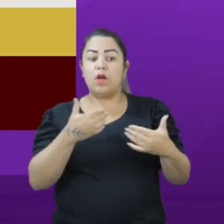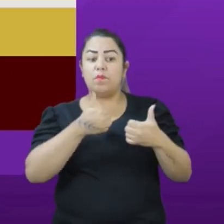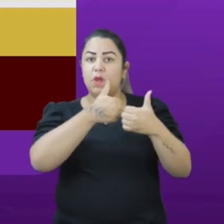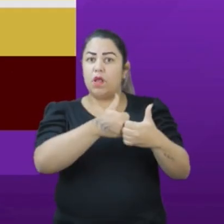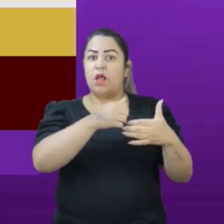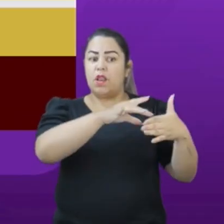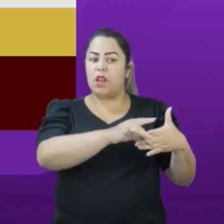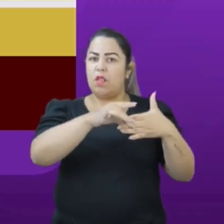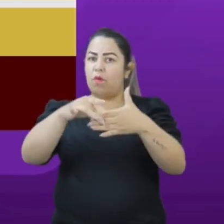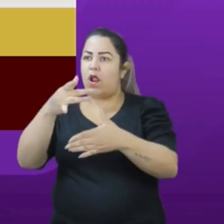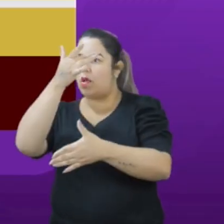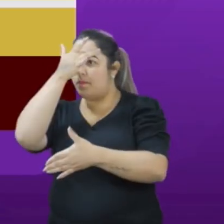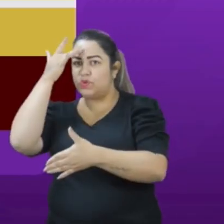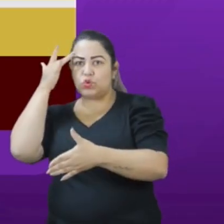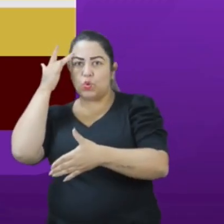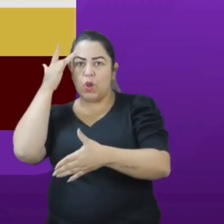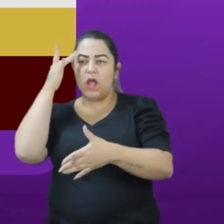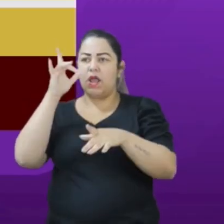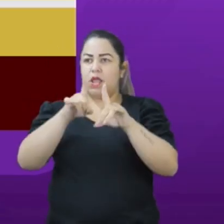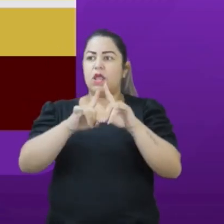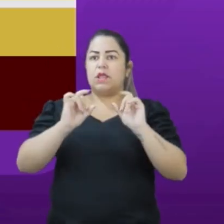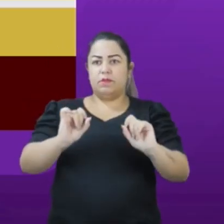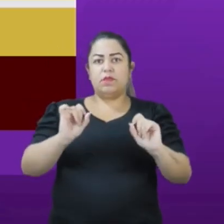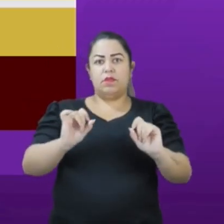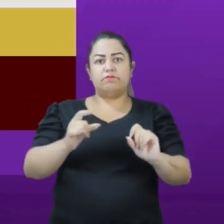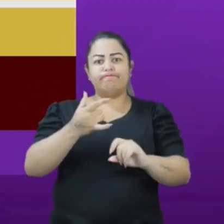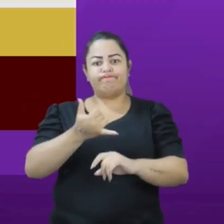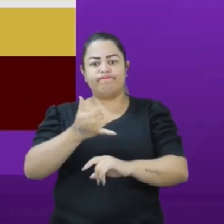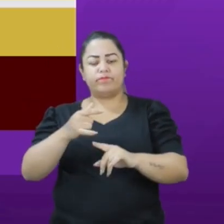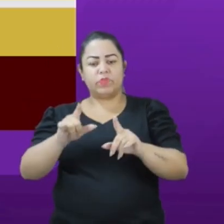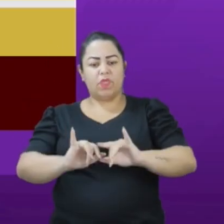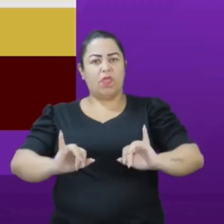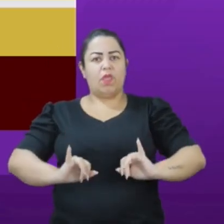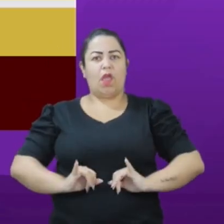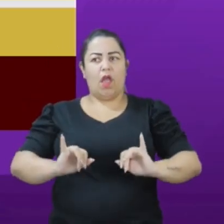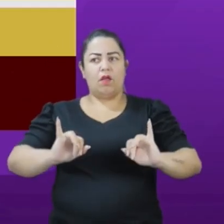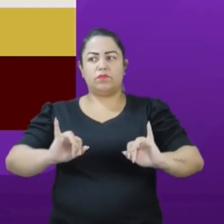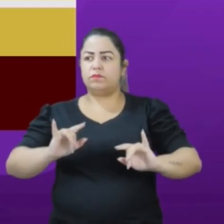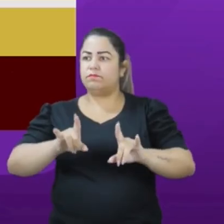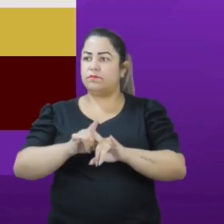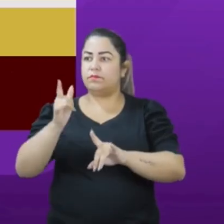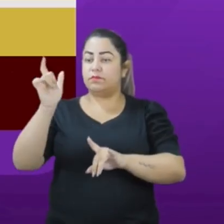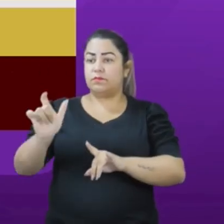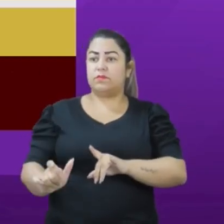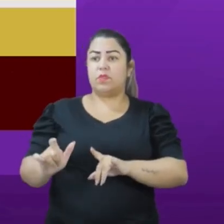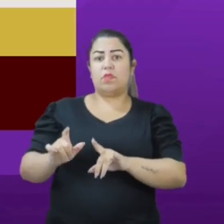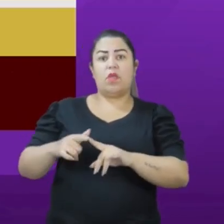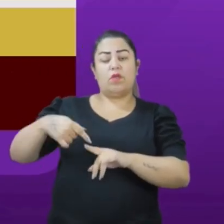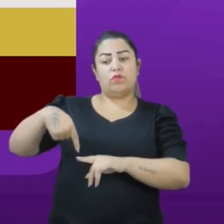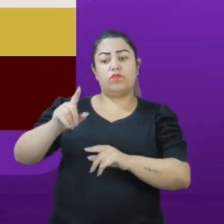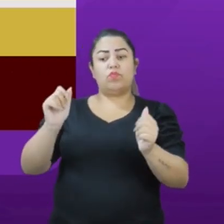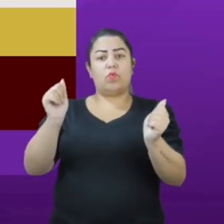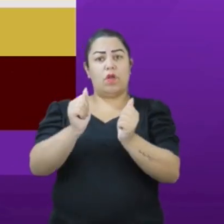levaram o agressor, me levaram para a central de flagrantes. Eu estava muito abalada, chorando muito, já era advogada, estava iniciando